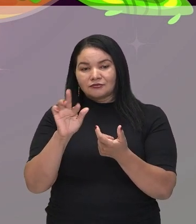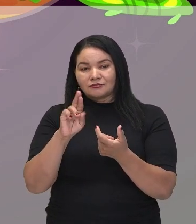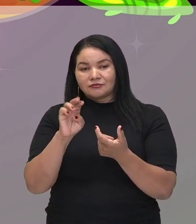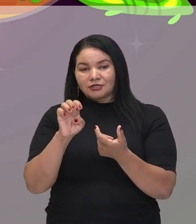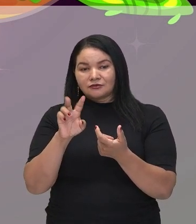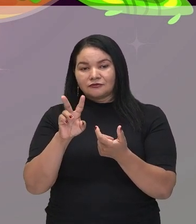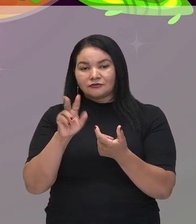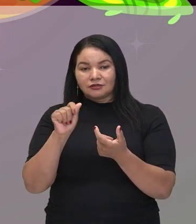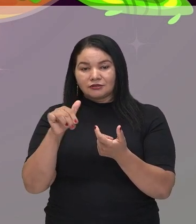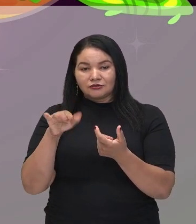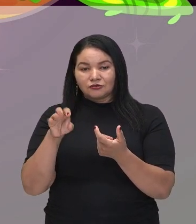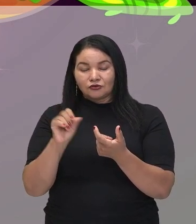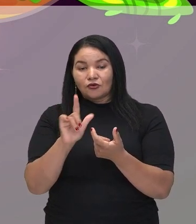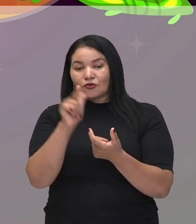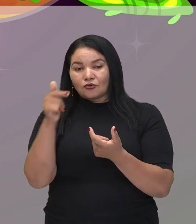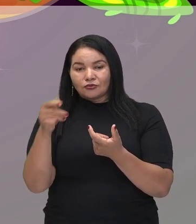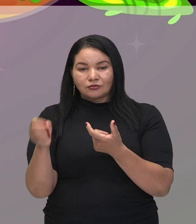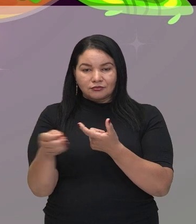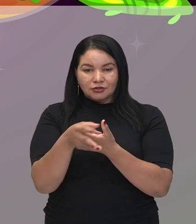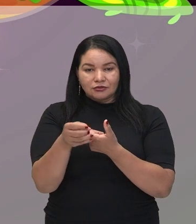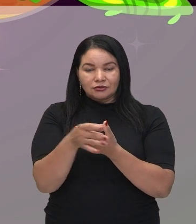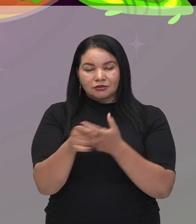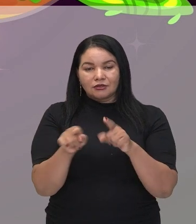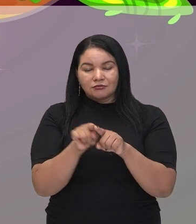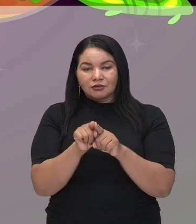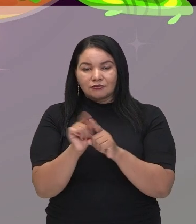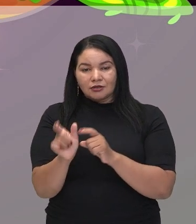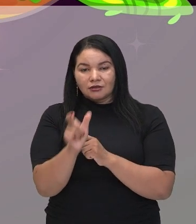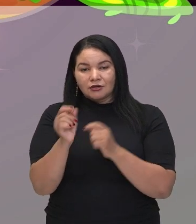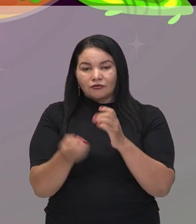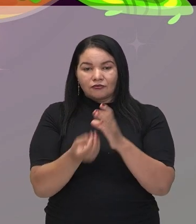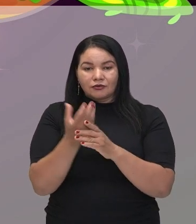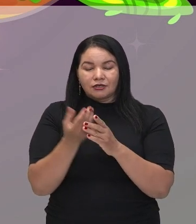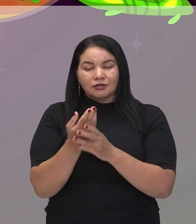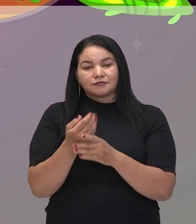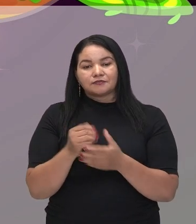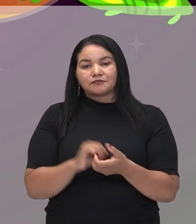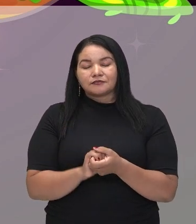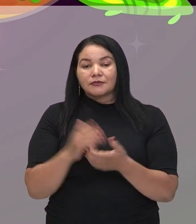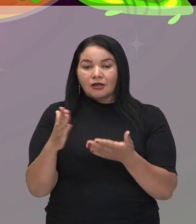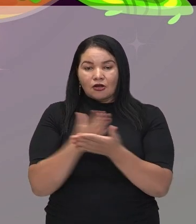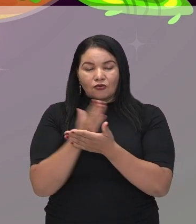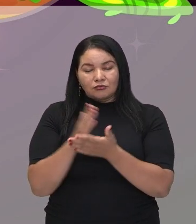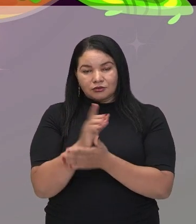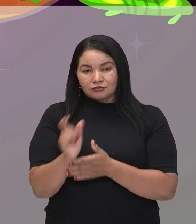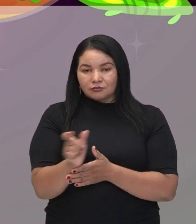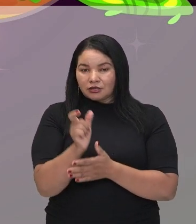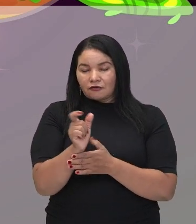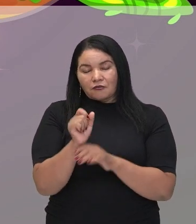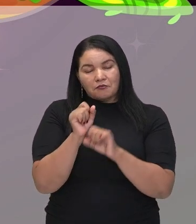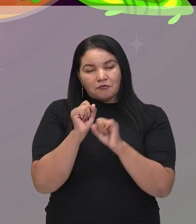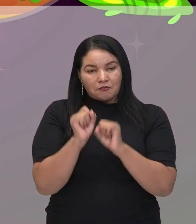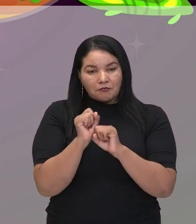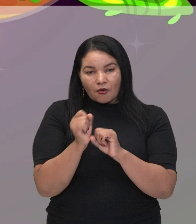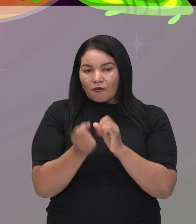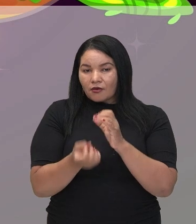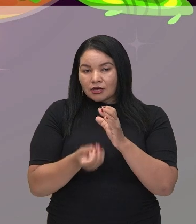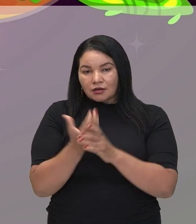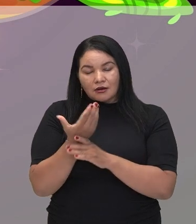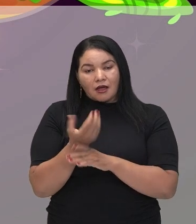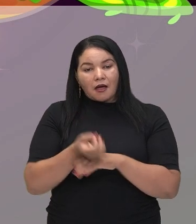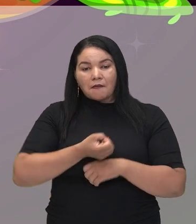neologismo, palavras criadas. Essas palavras criadas, elas podem ser criadas tanto por